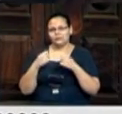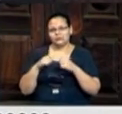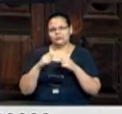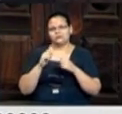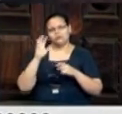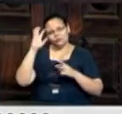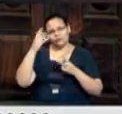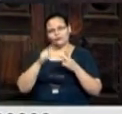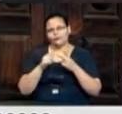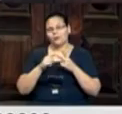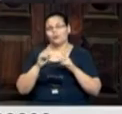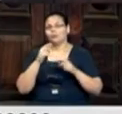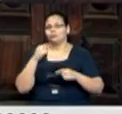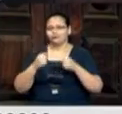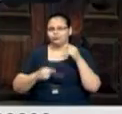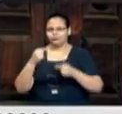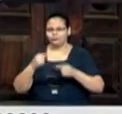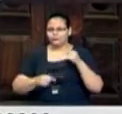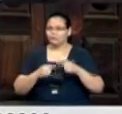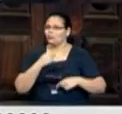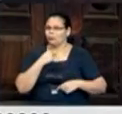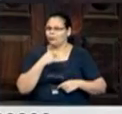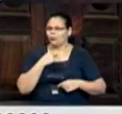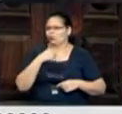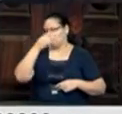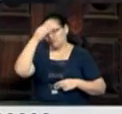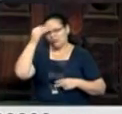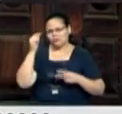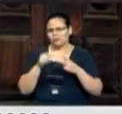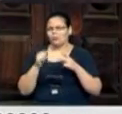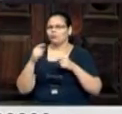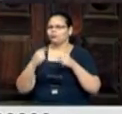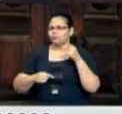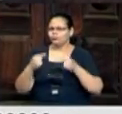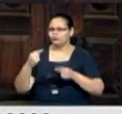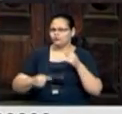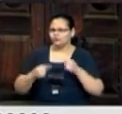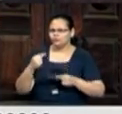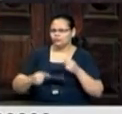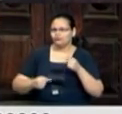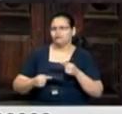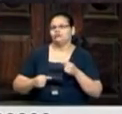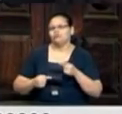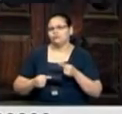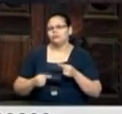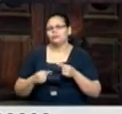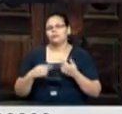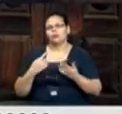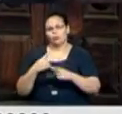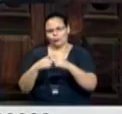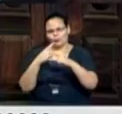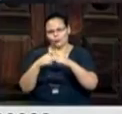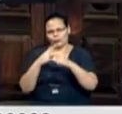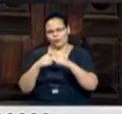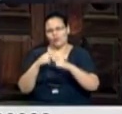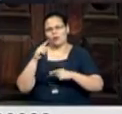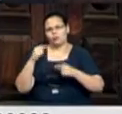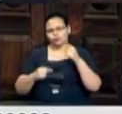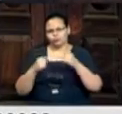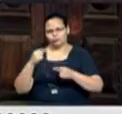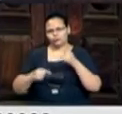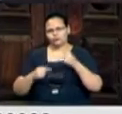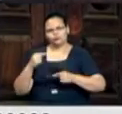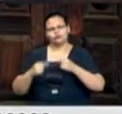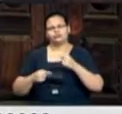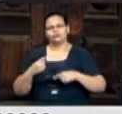forma alguma esquecer da política, não podemos de forma alguma descolar-nos da política, porque a política mexe